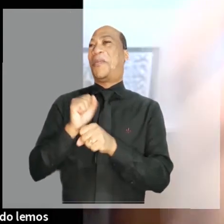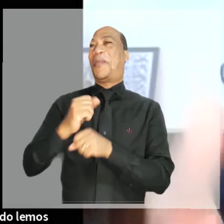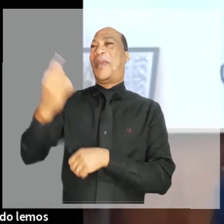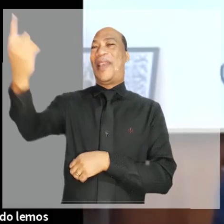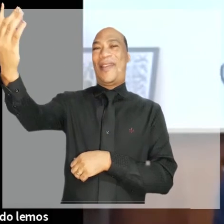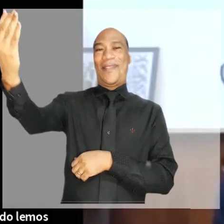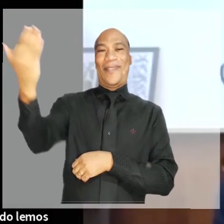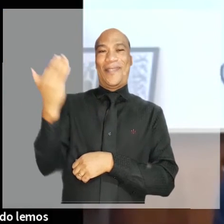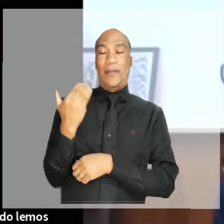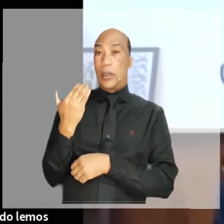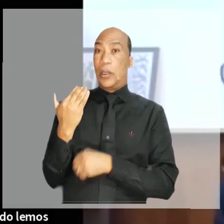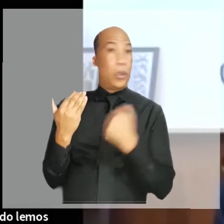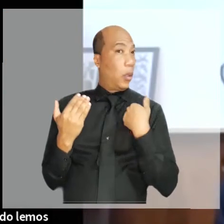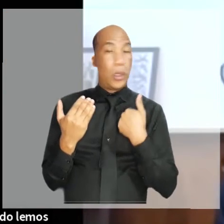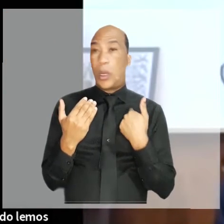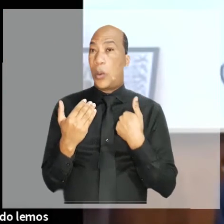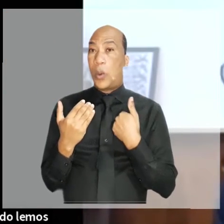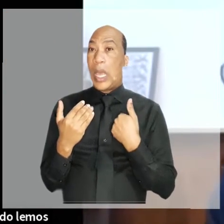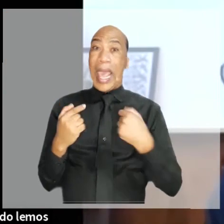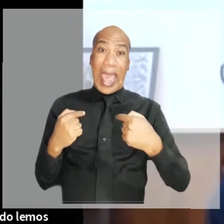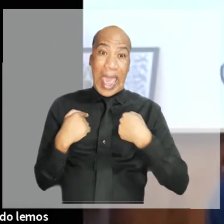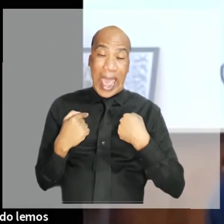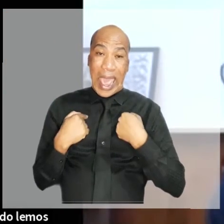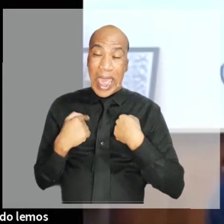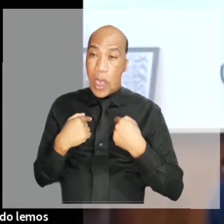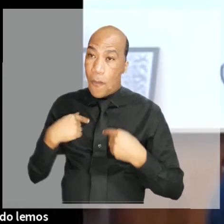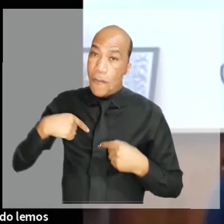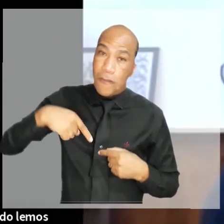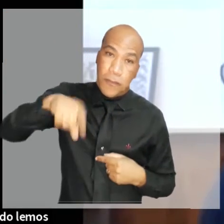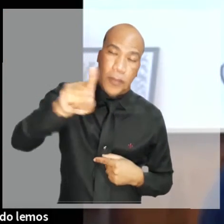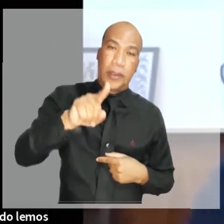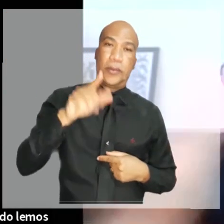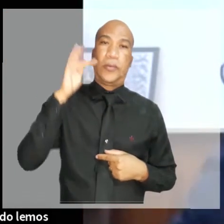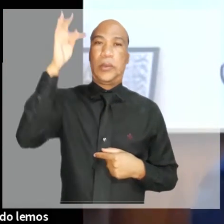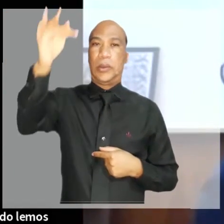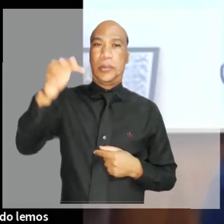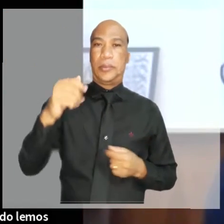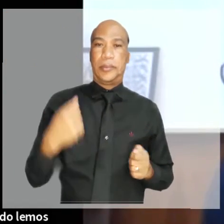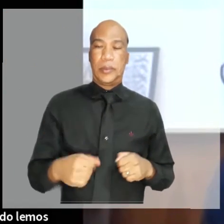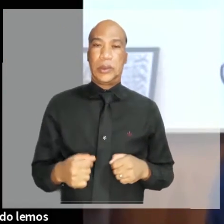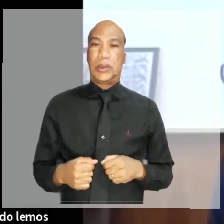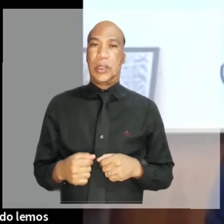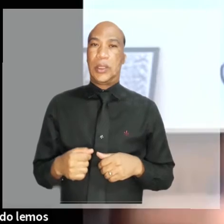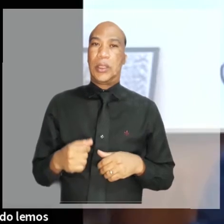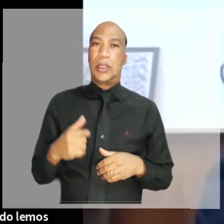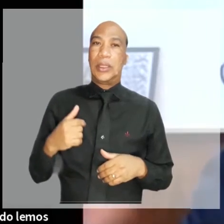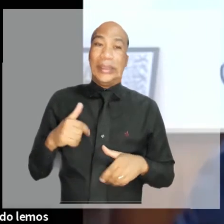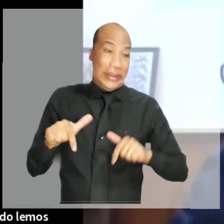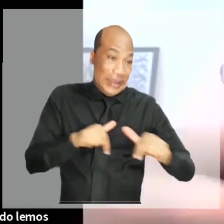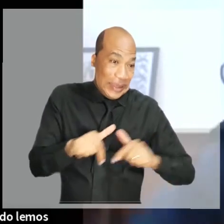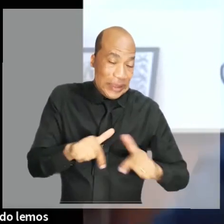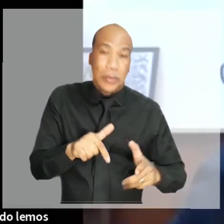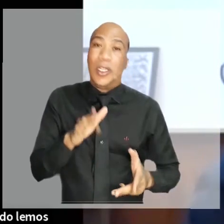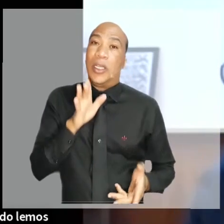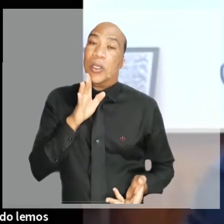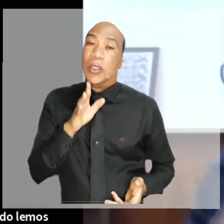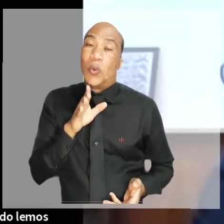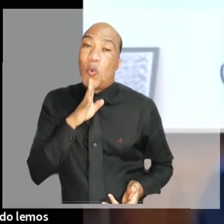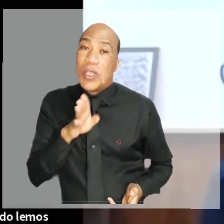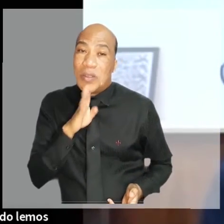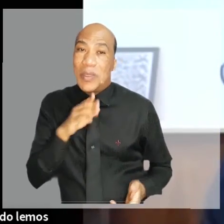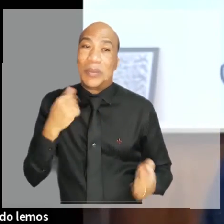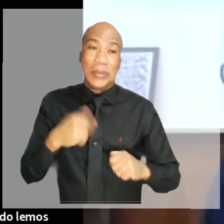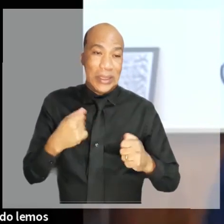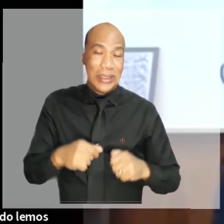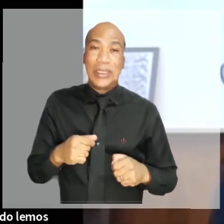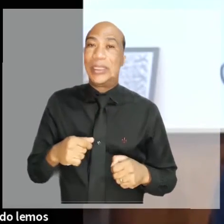conhecimento para a gente construir ele da melhor forma possível. Então, o objetivo da série, além de ser também entretenimento, né, fazer isso de